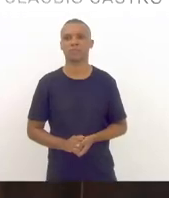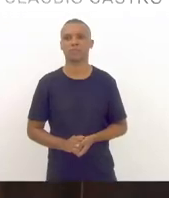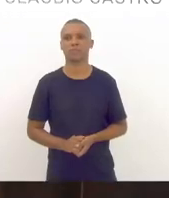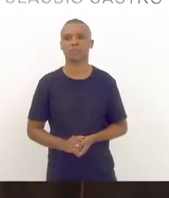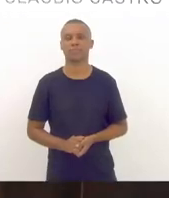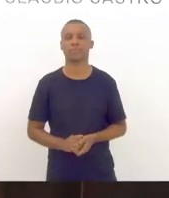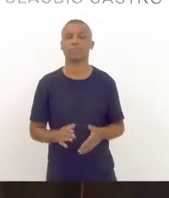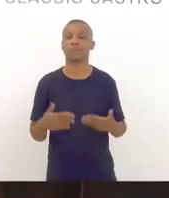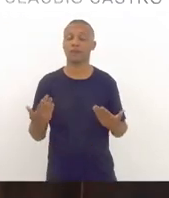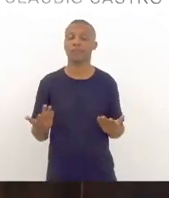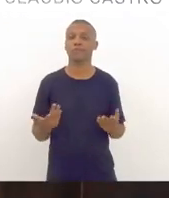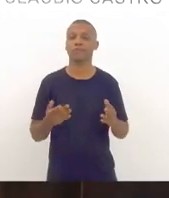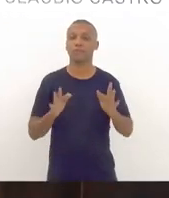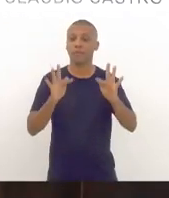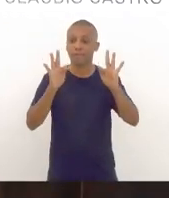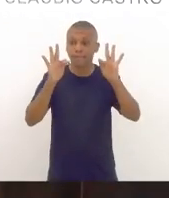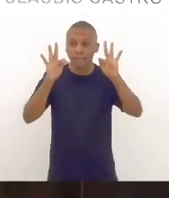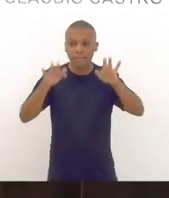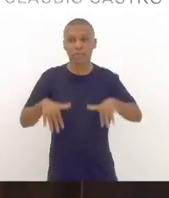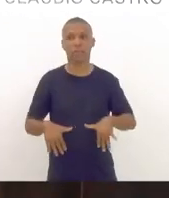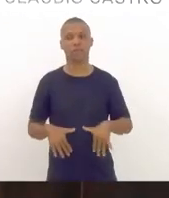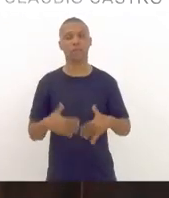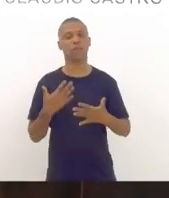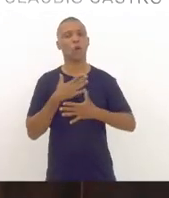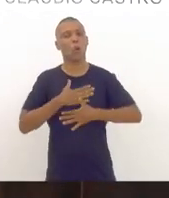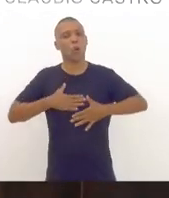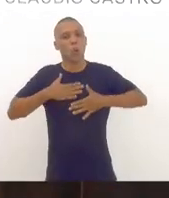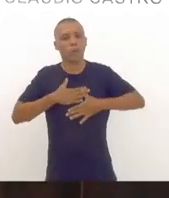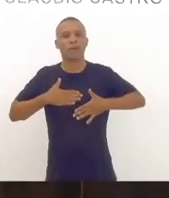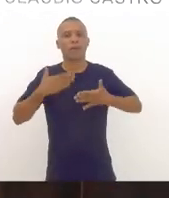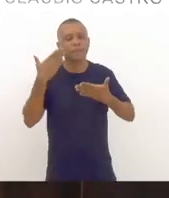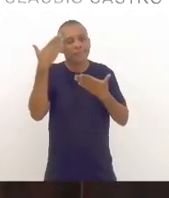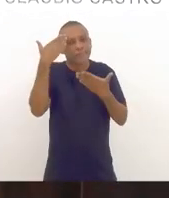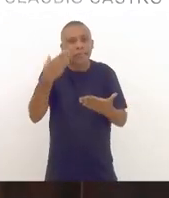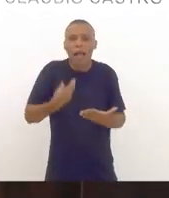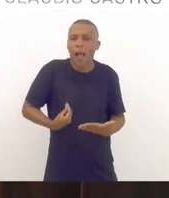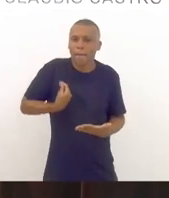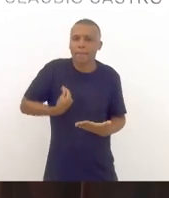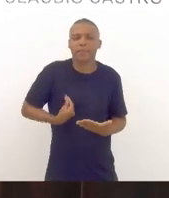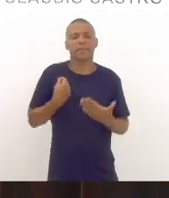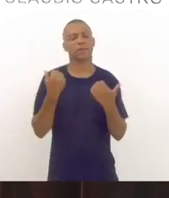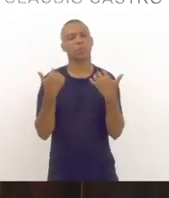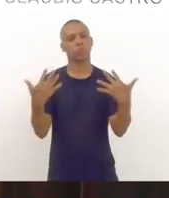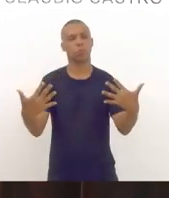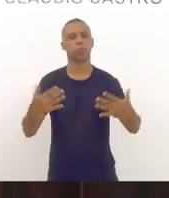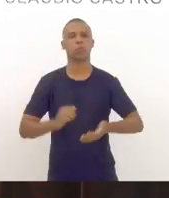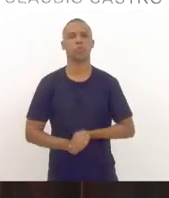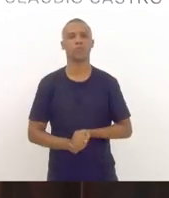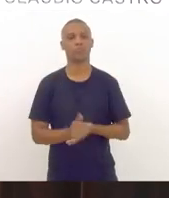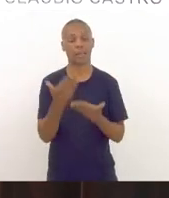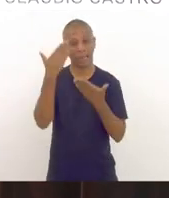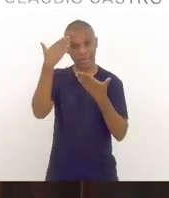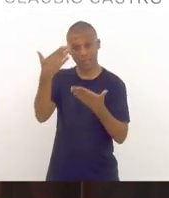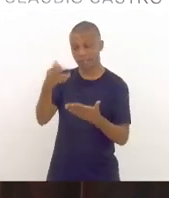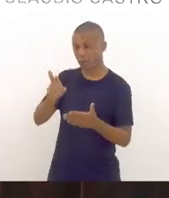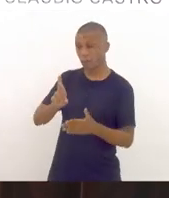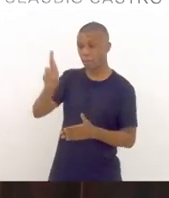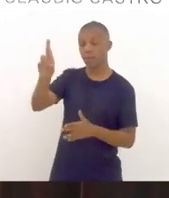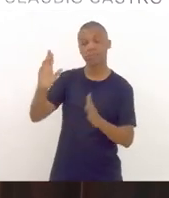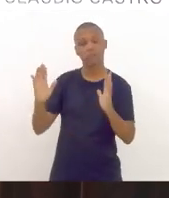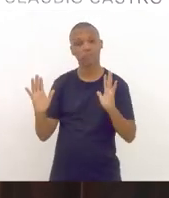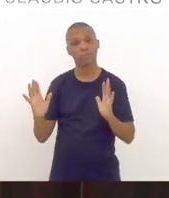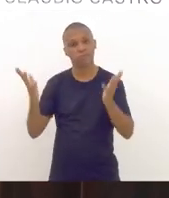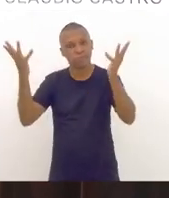Bem, finalizando, gostaria de agradecer a presença de todos, queria agradecer ao cerimonial,